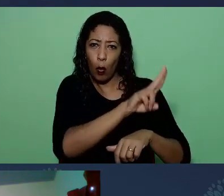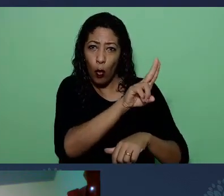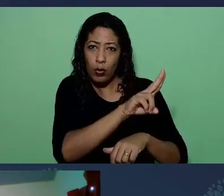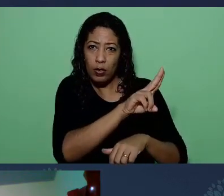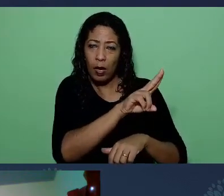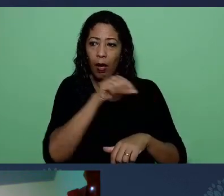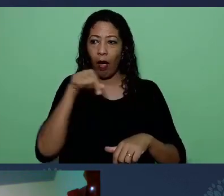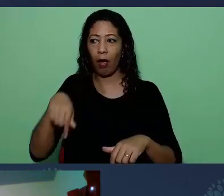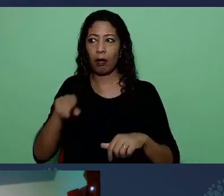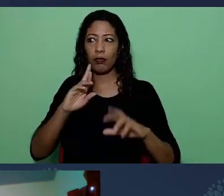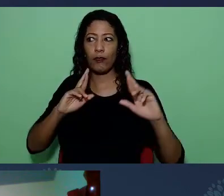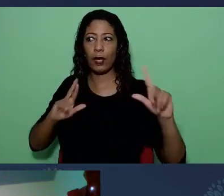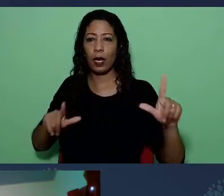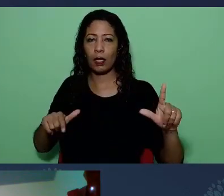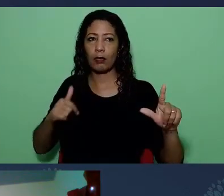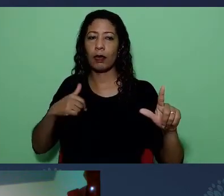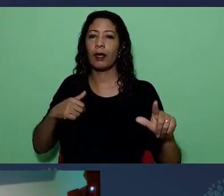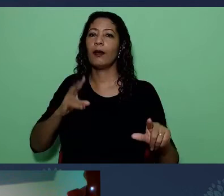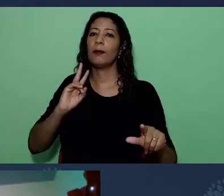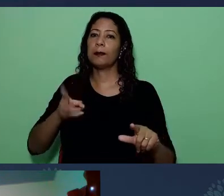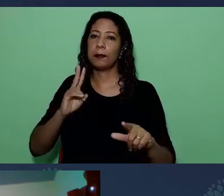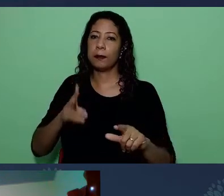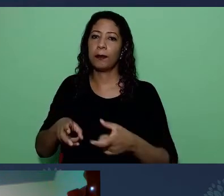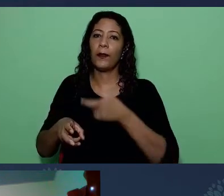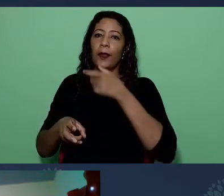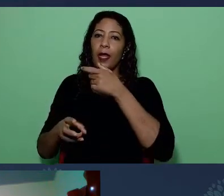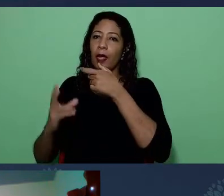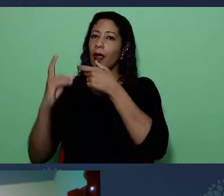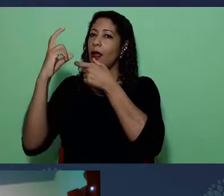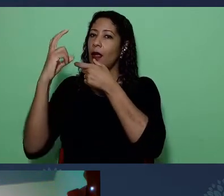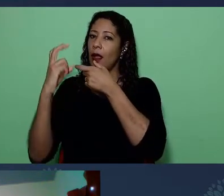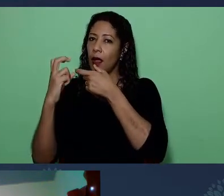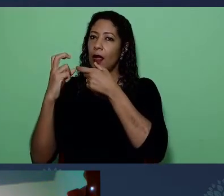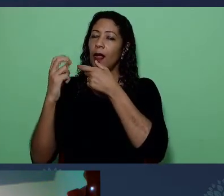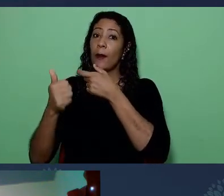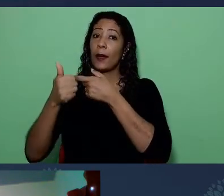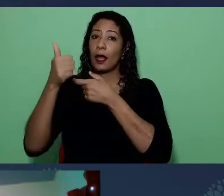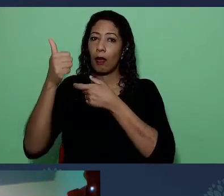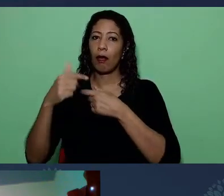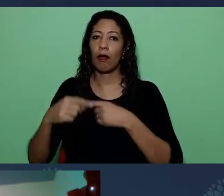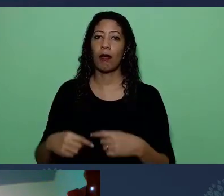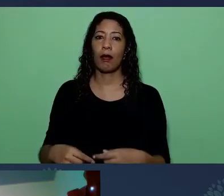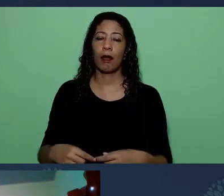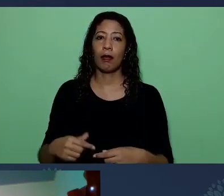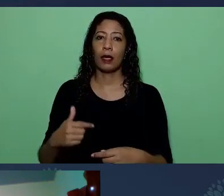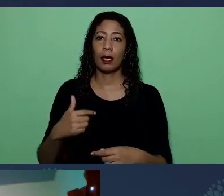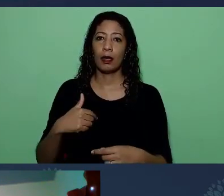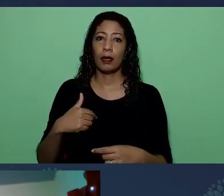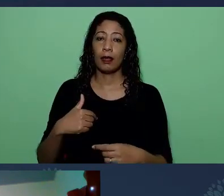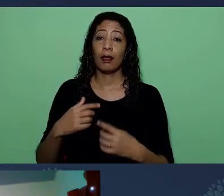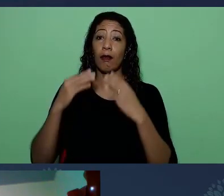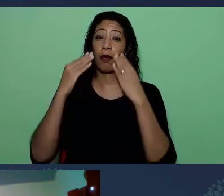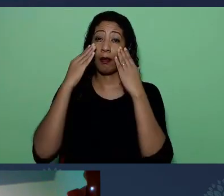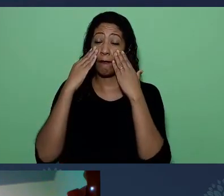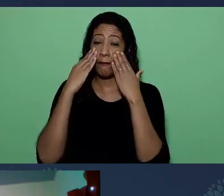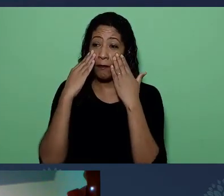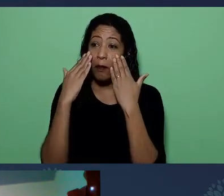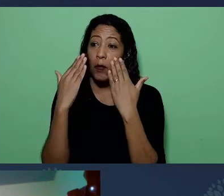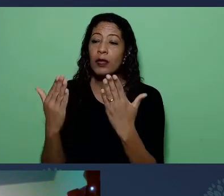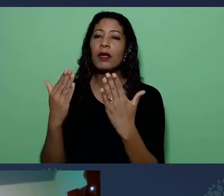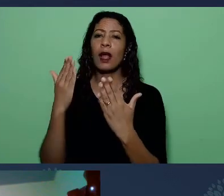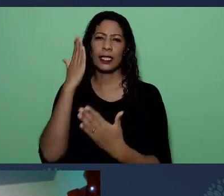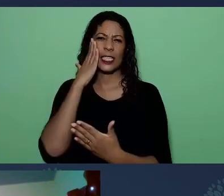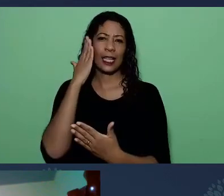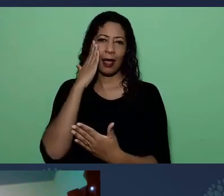tenha essa absoluta confiança. Ela mostra na minha frente, como vai mostrar na frente de vocês, que ela sabe